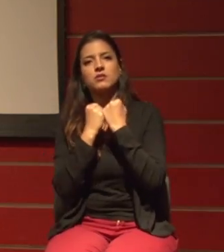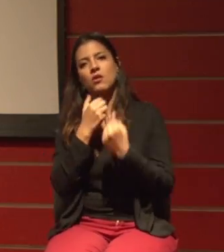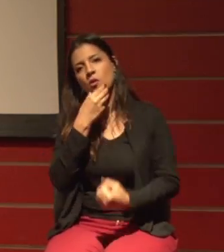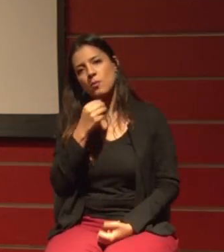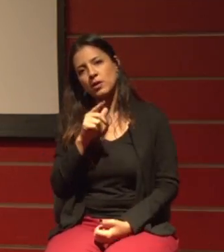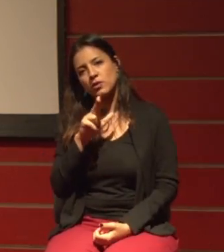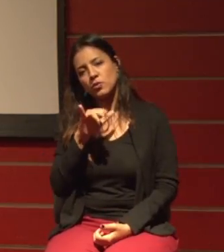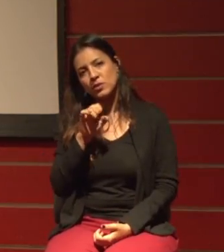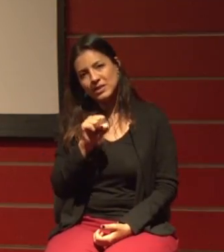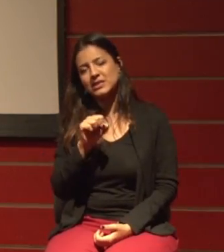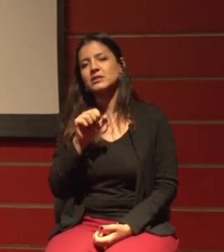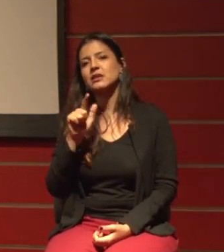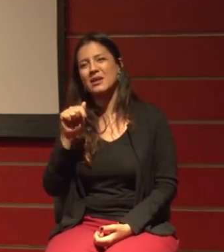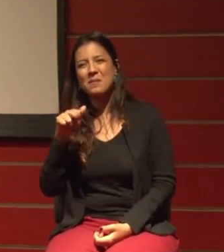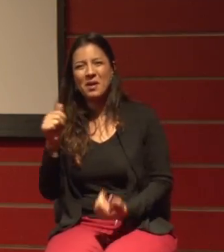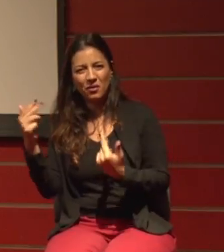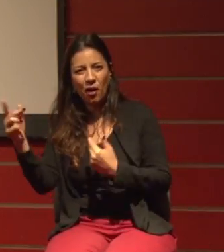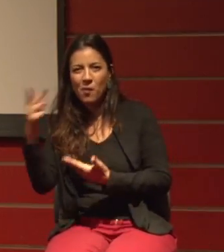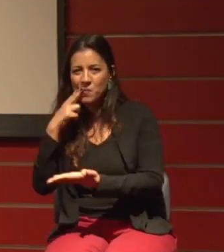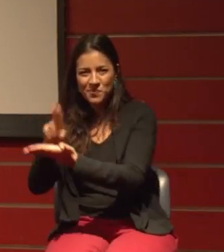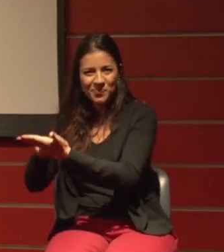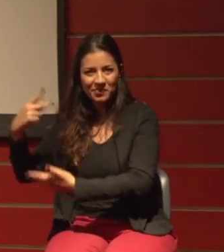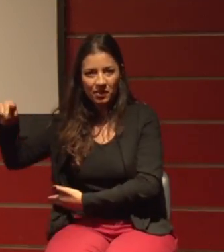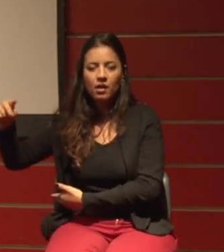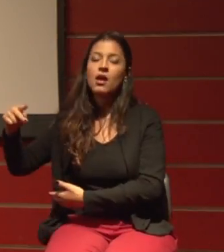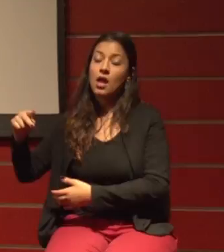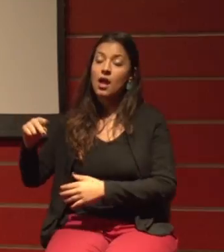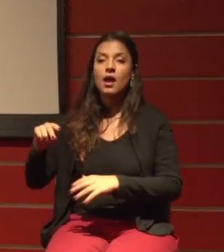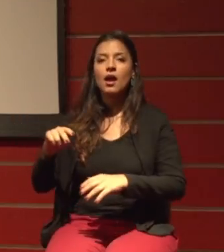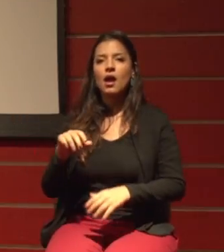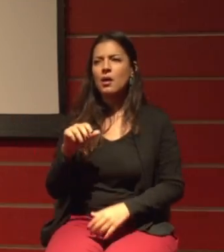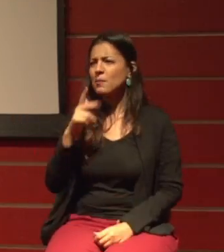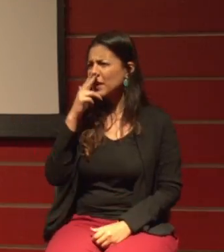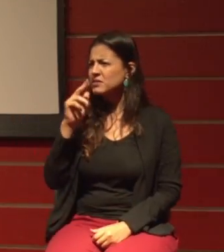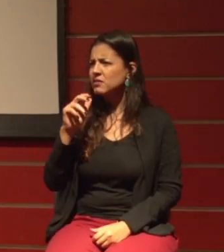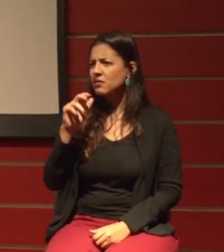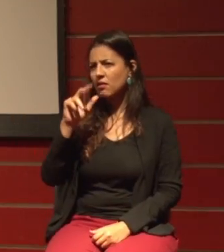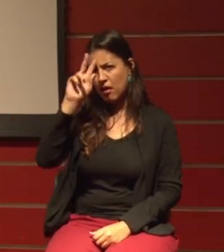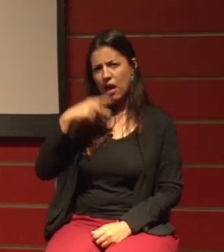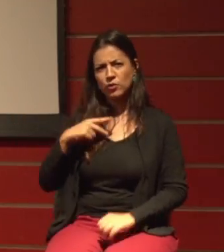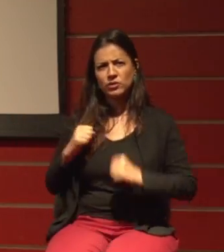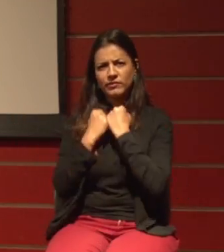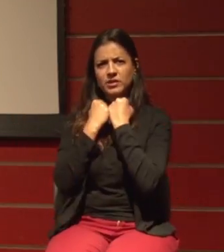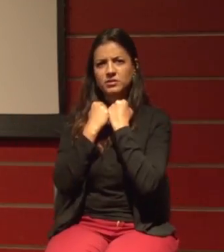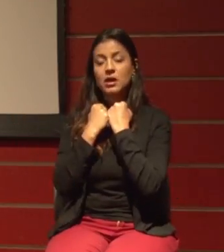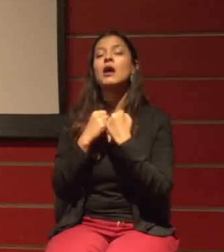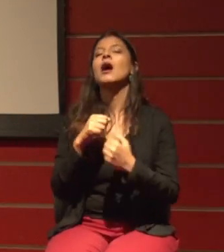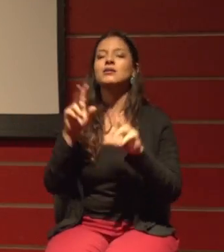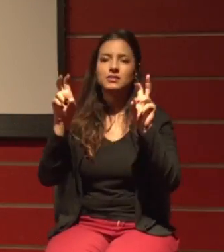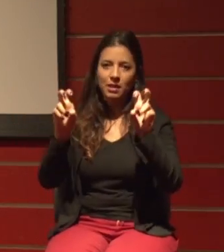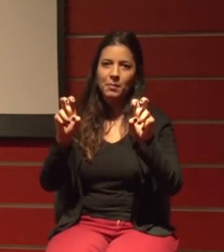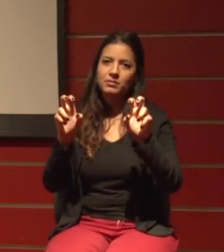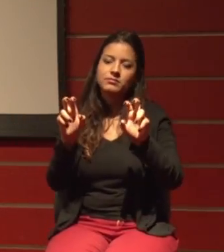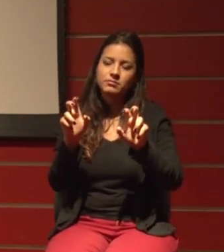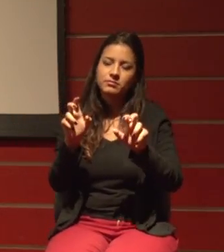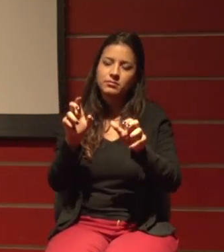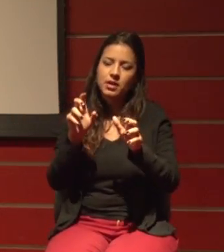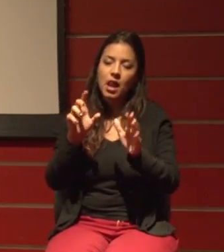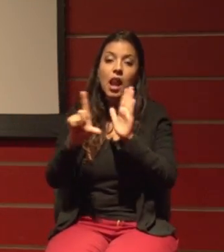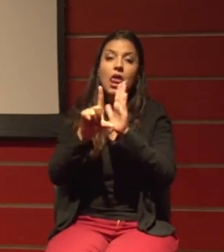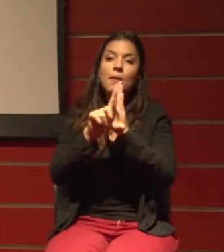de eh de de esqueci até o termo autodefesa como é que é legítima defesa